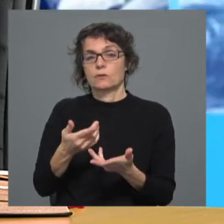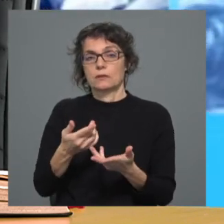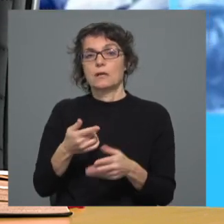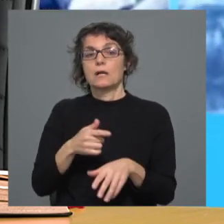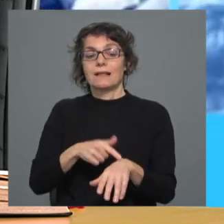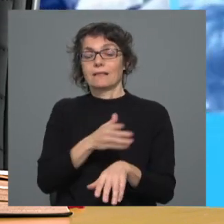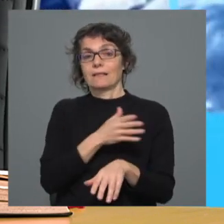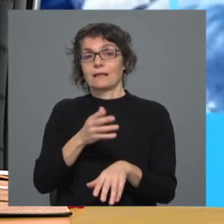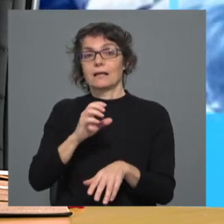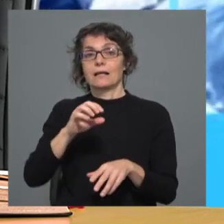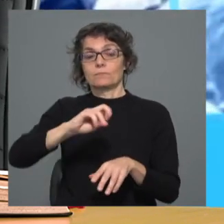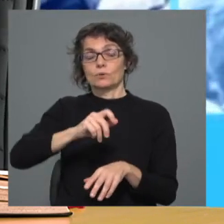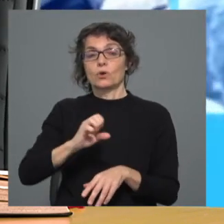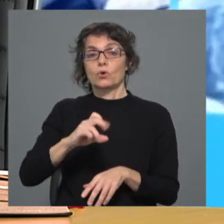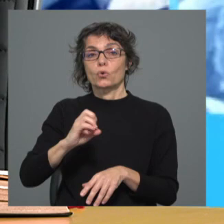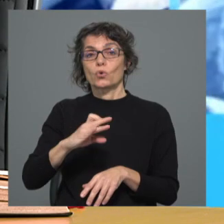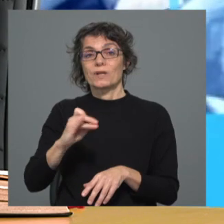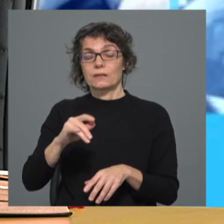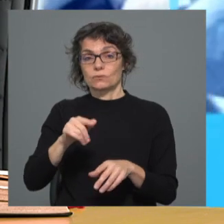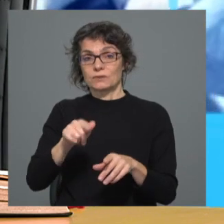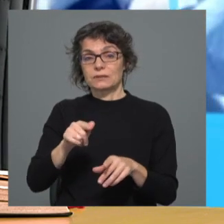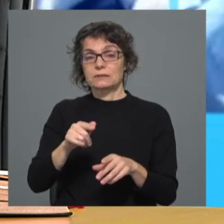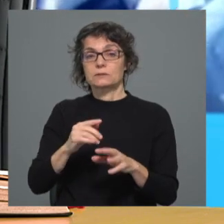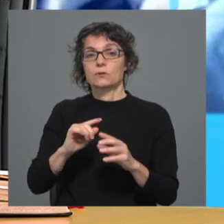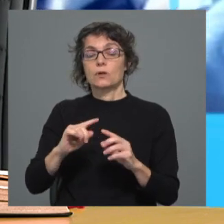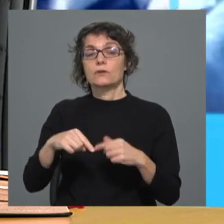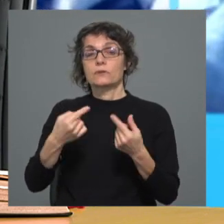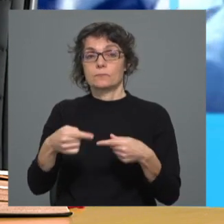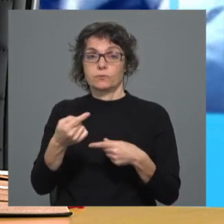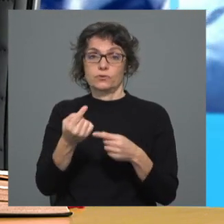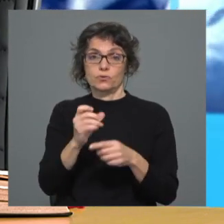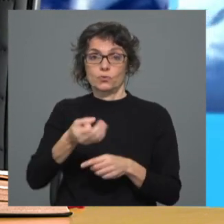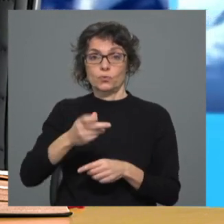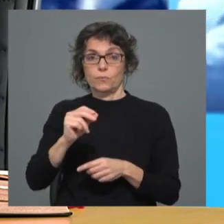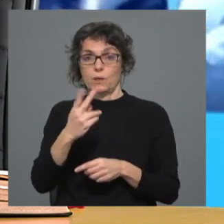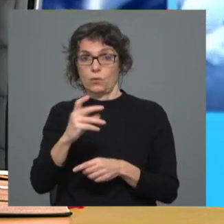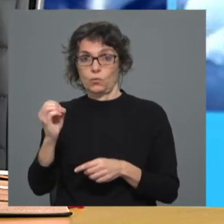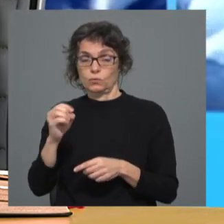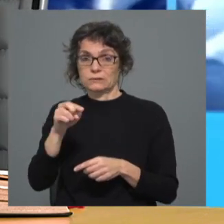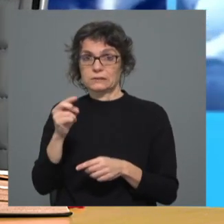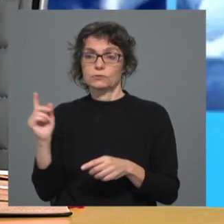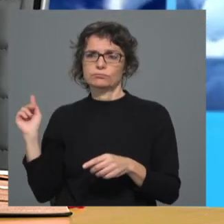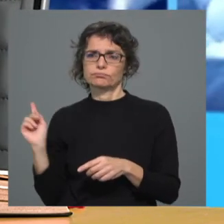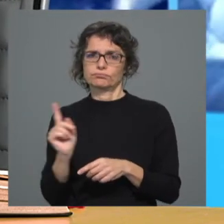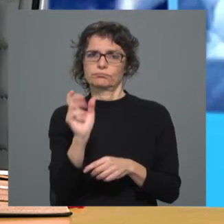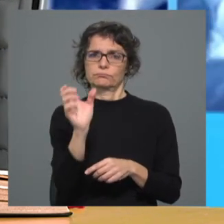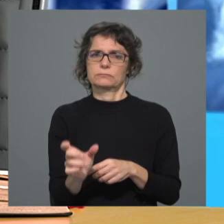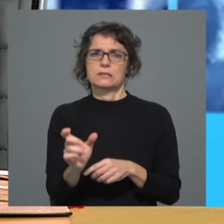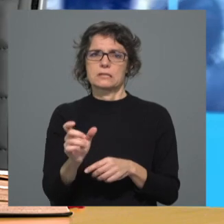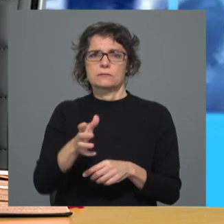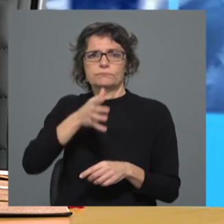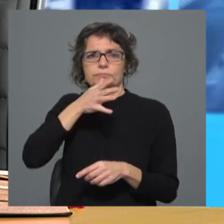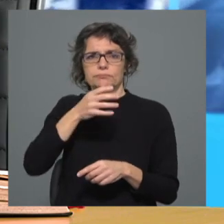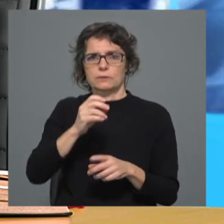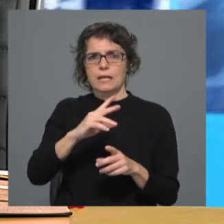Corinto, pouco tempo depois de Paulo ter estado aí, chega este missionário, vamos dizer, chamado